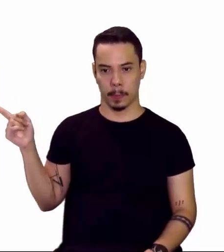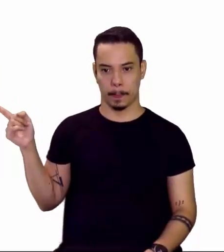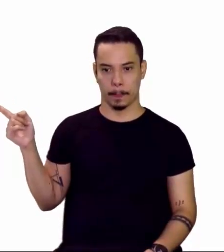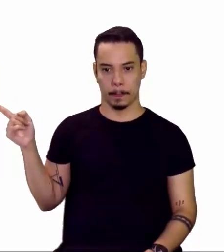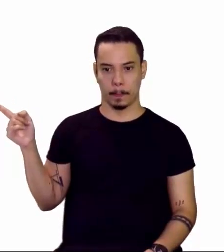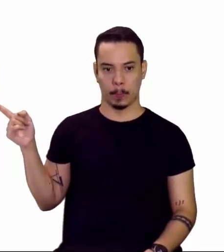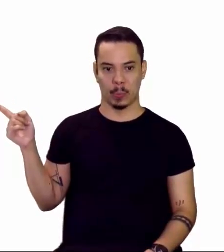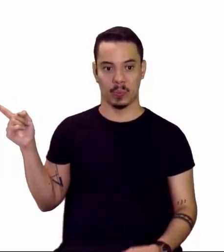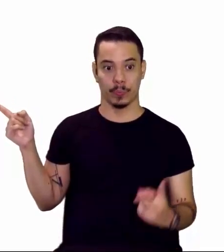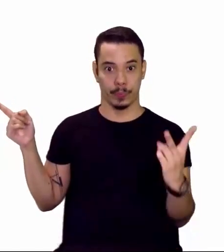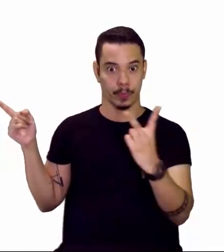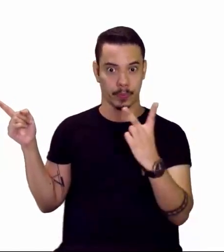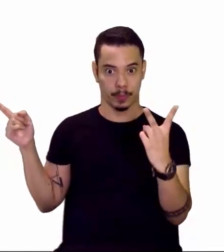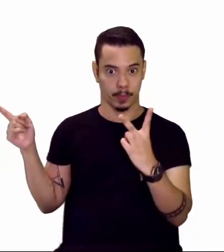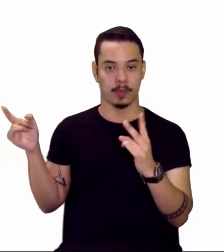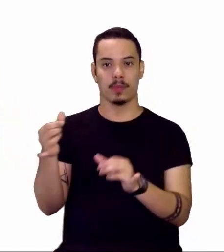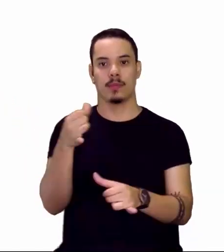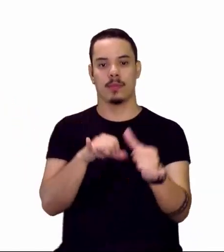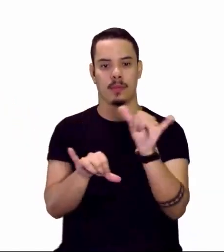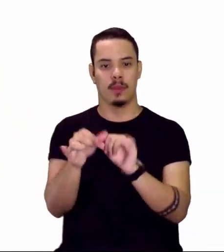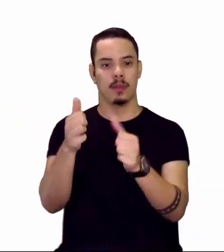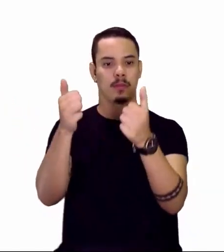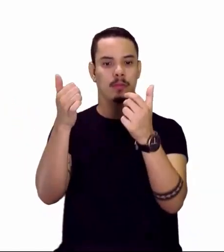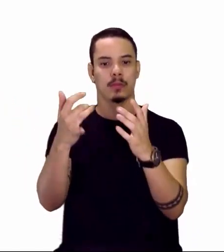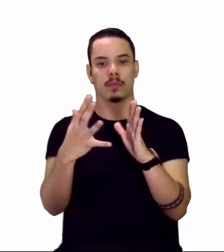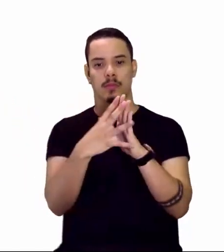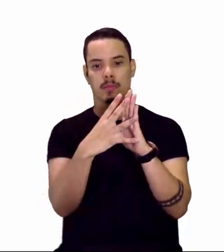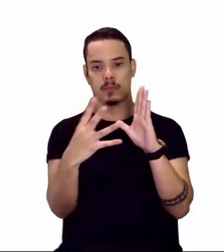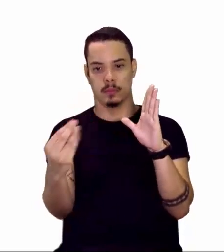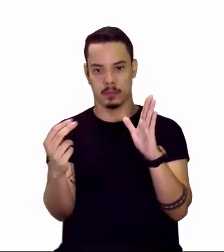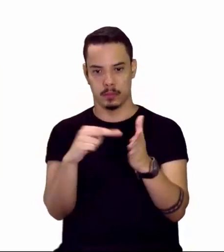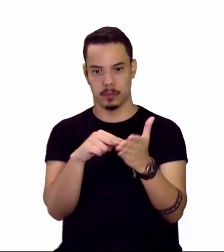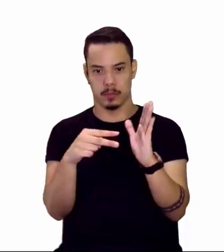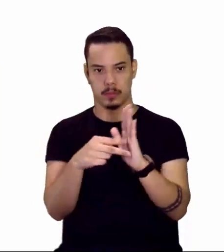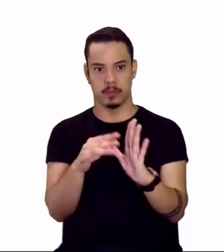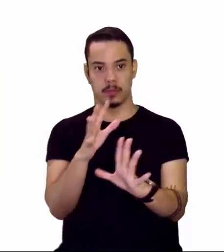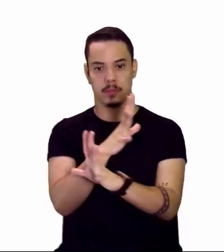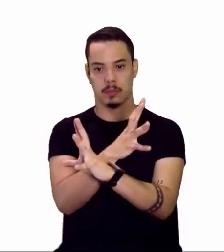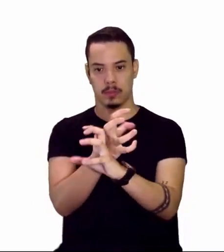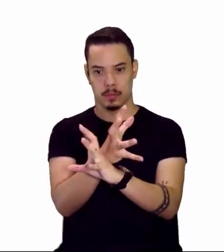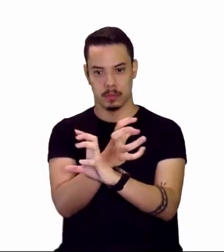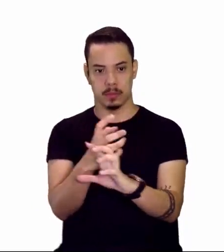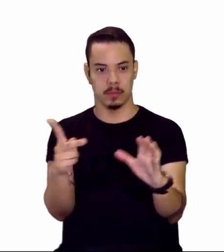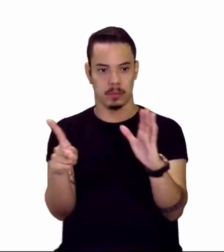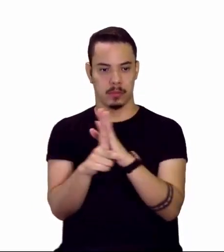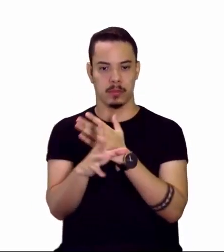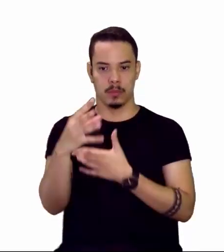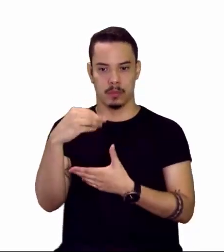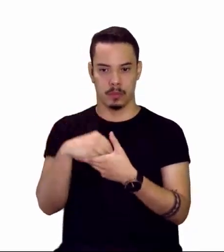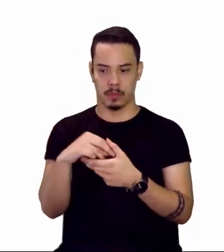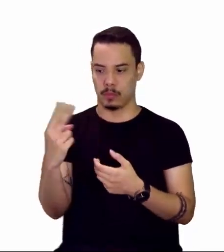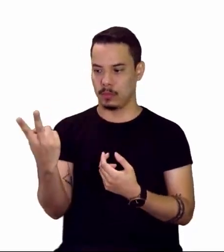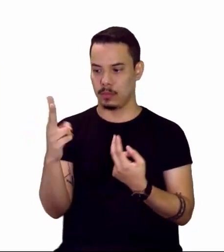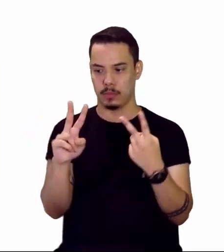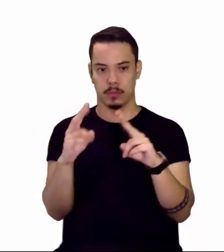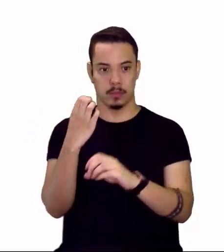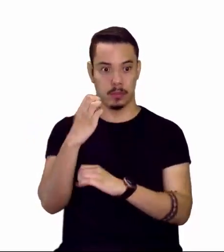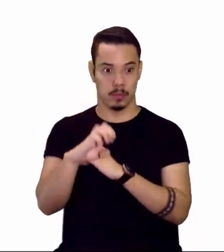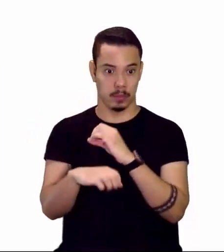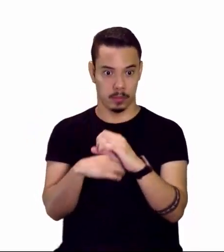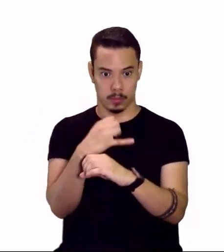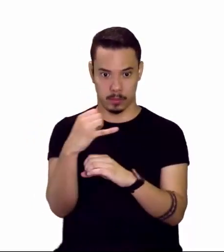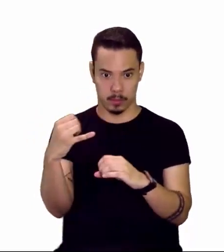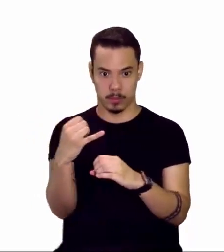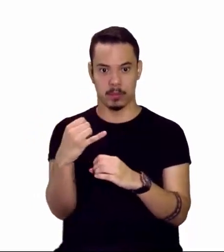o Ronald, onde trata-se do modelo de repulsão dos pares eletrônicos da camada de valência. O